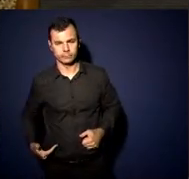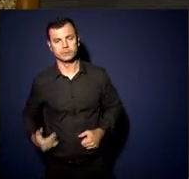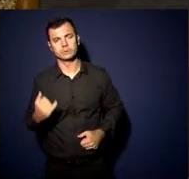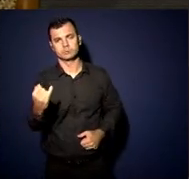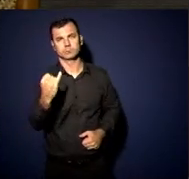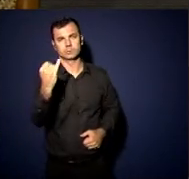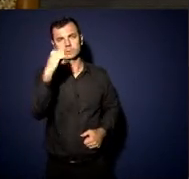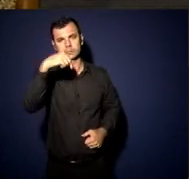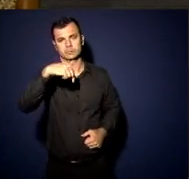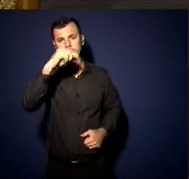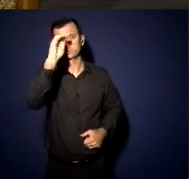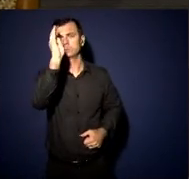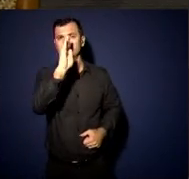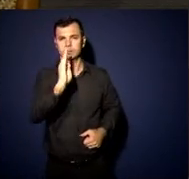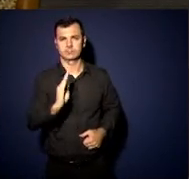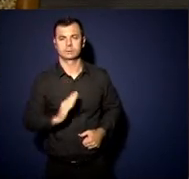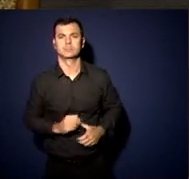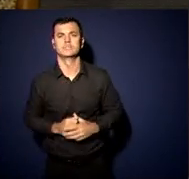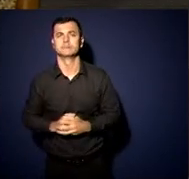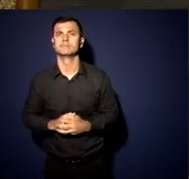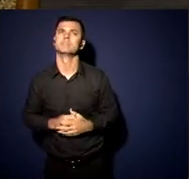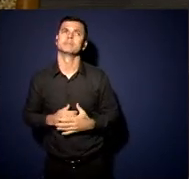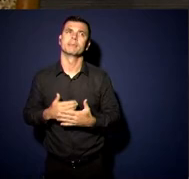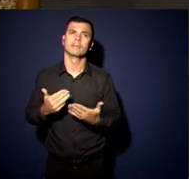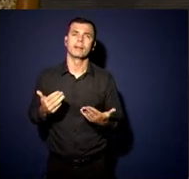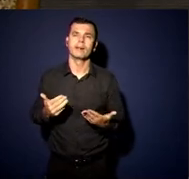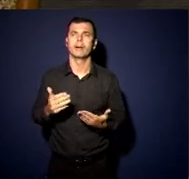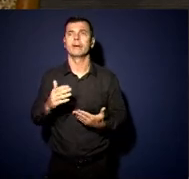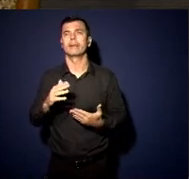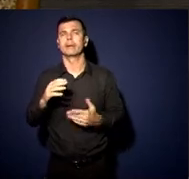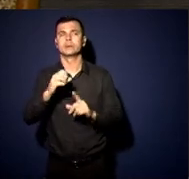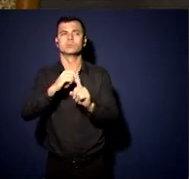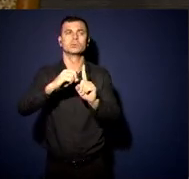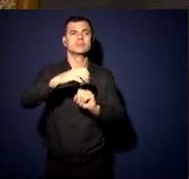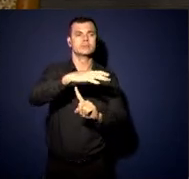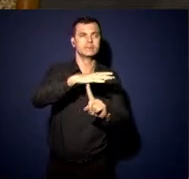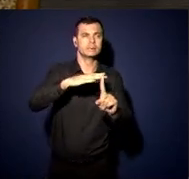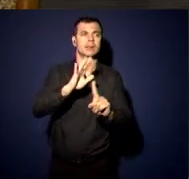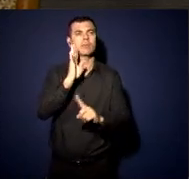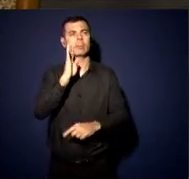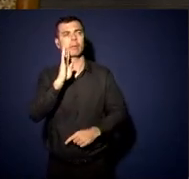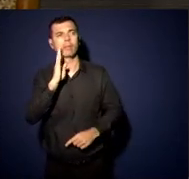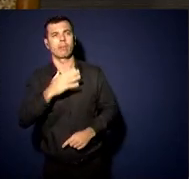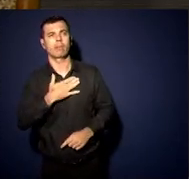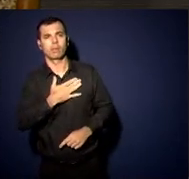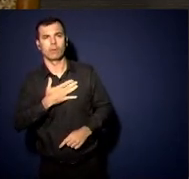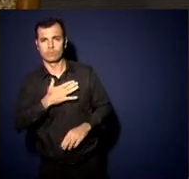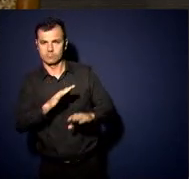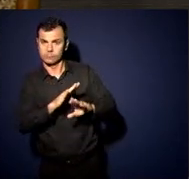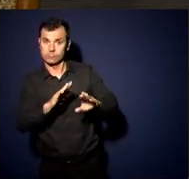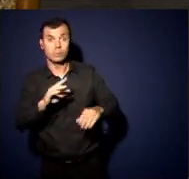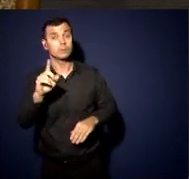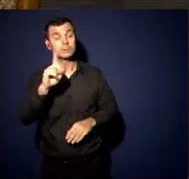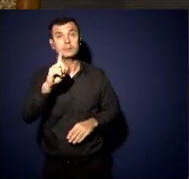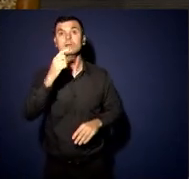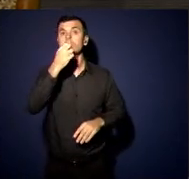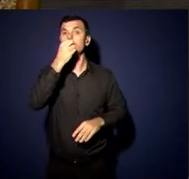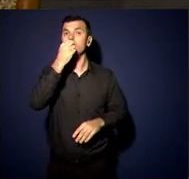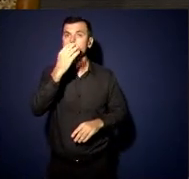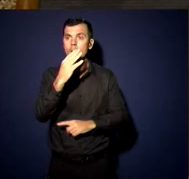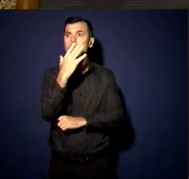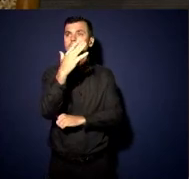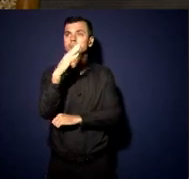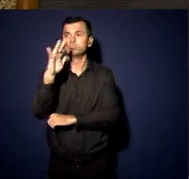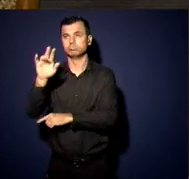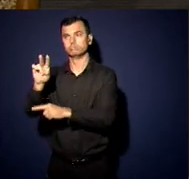brasileiro a gente não fala disso porque isso é socialmente desejável a gente fala disso que são excelente negócio essa é uma área